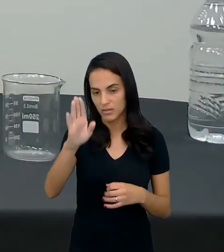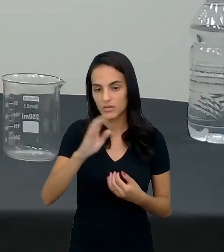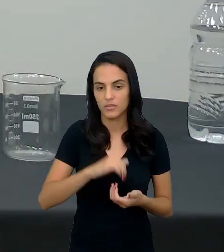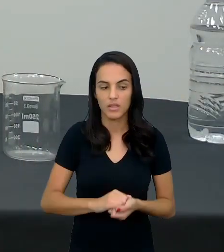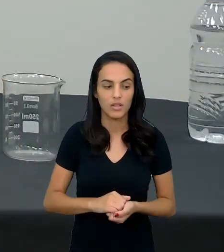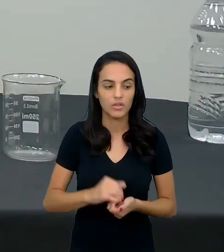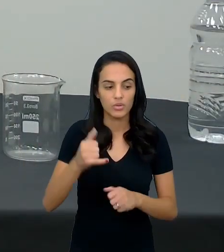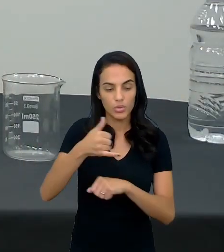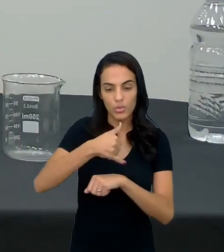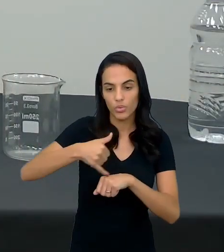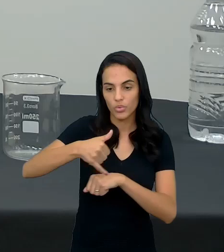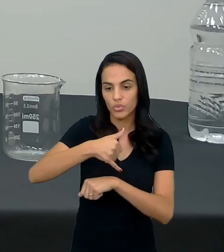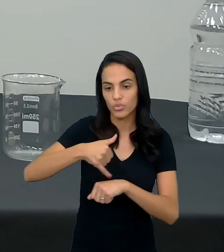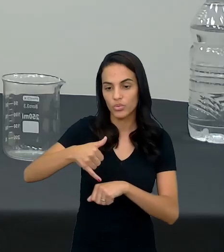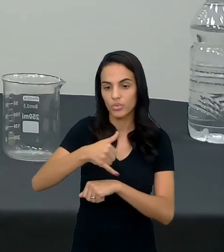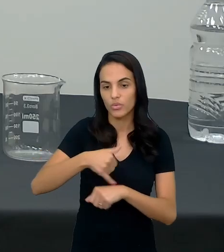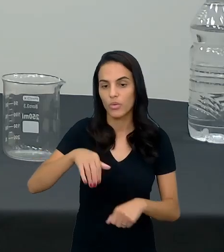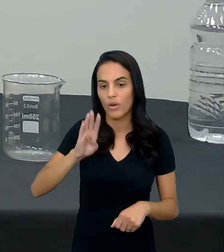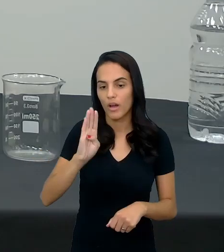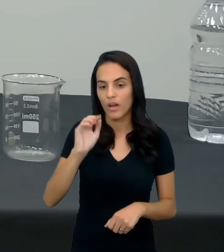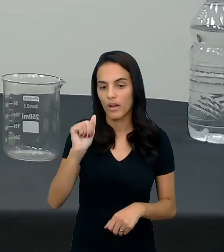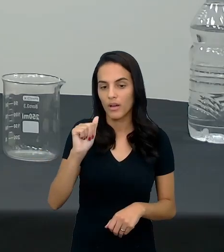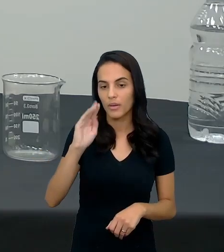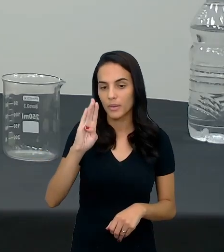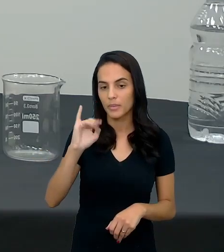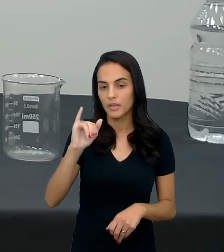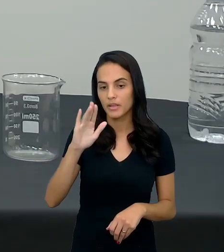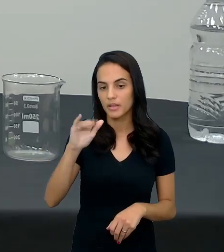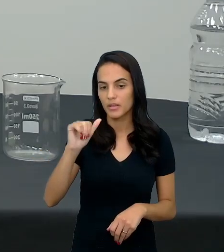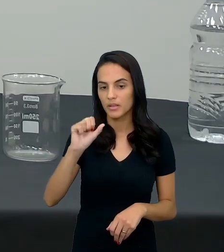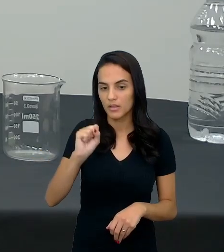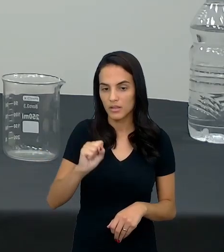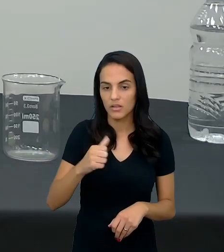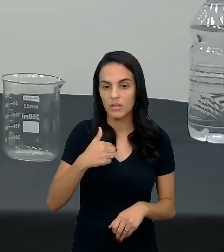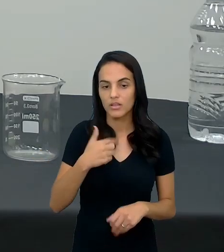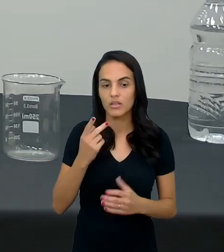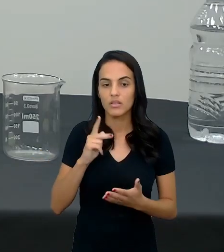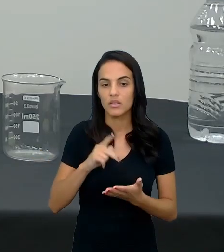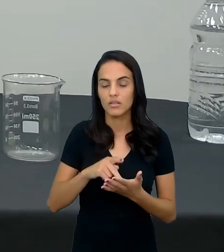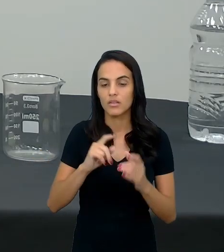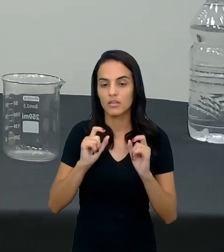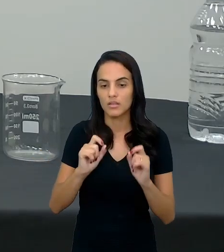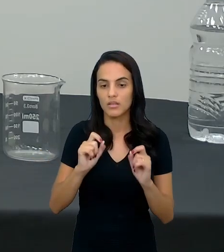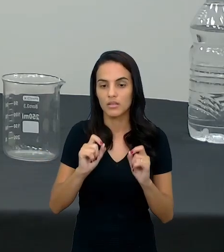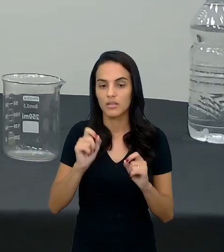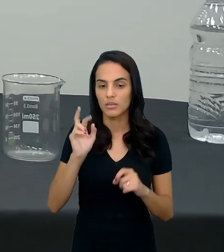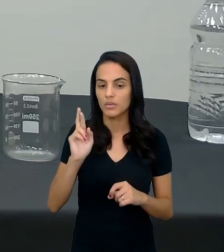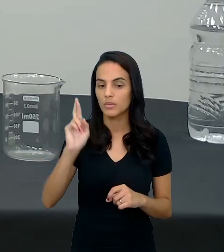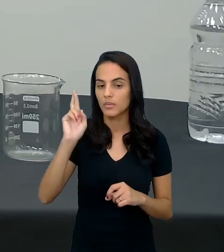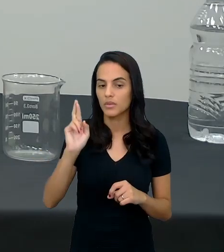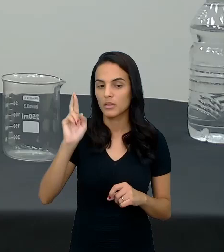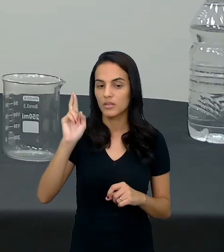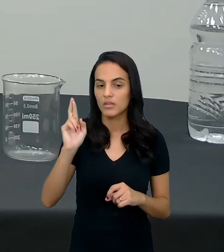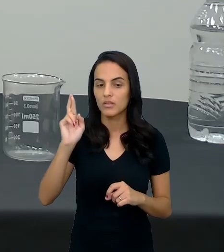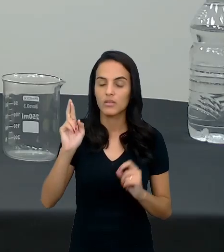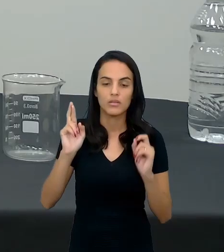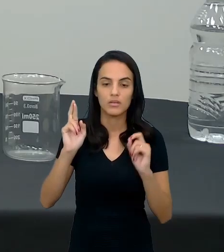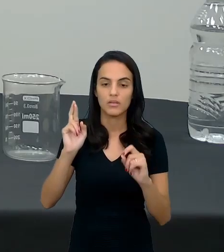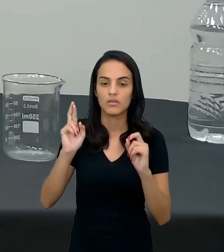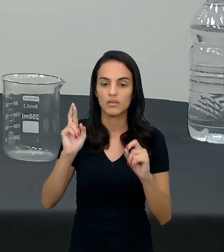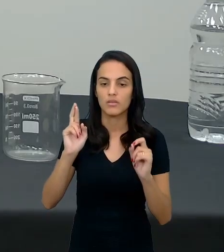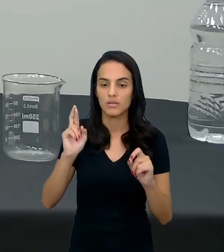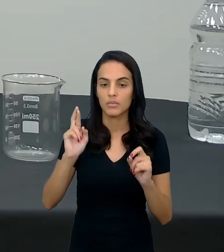de gorduras. Então a bilis, os sais biliares, na verdade, eles são responsáveis então aí